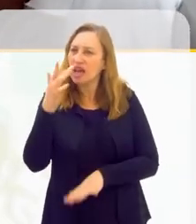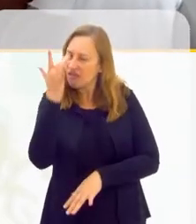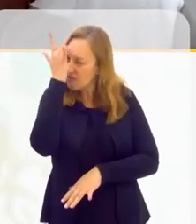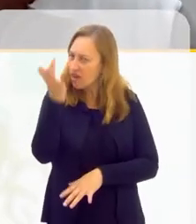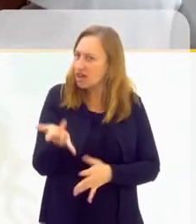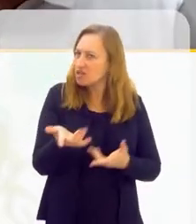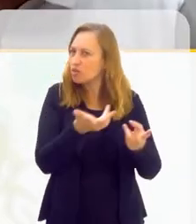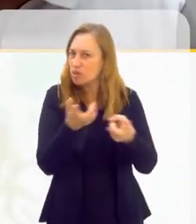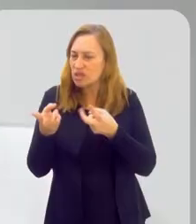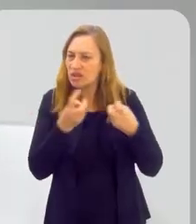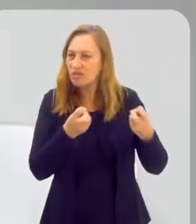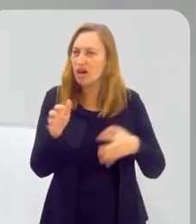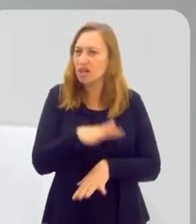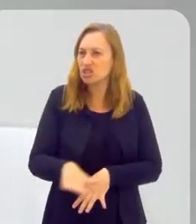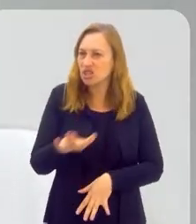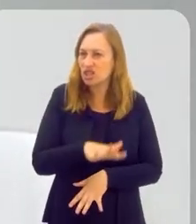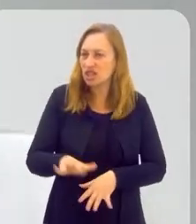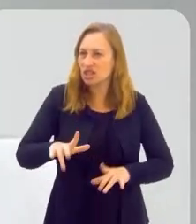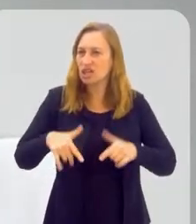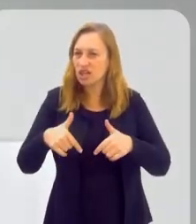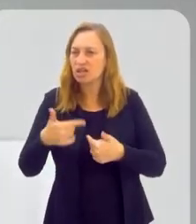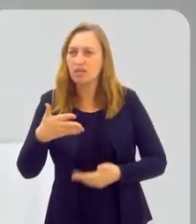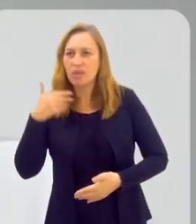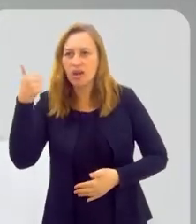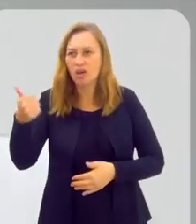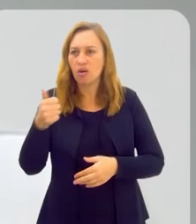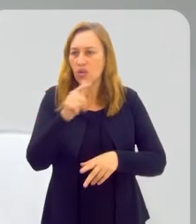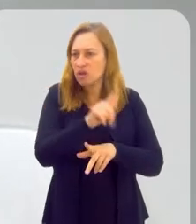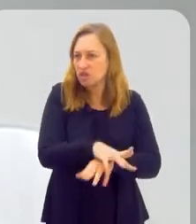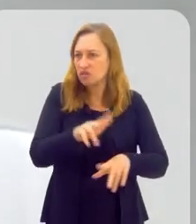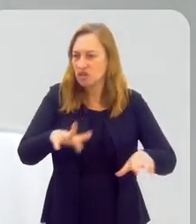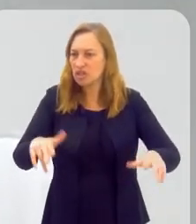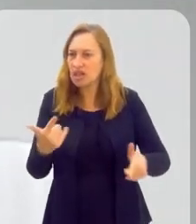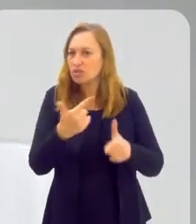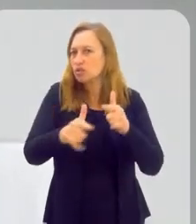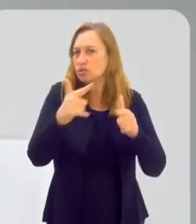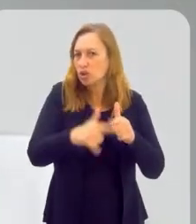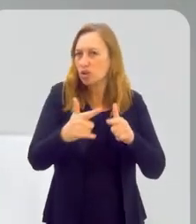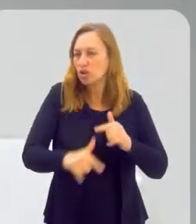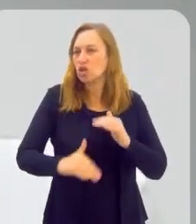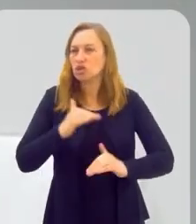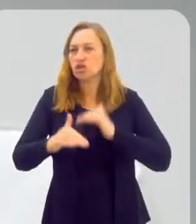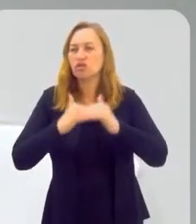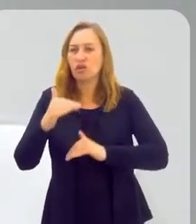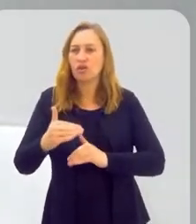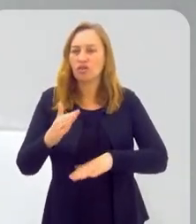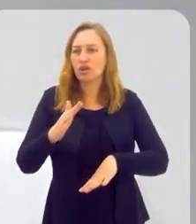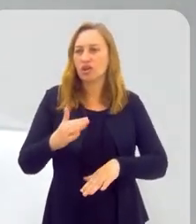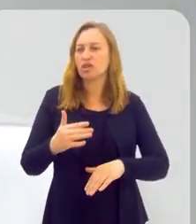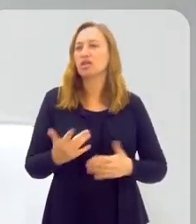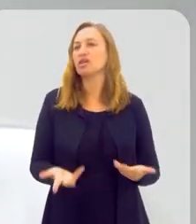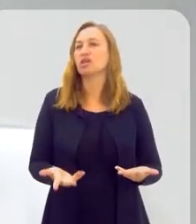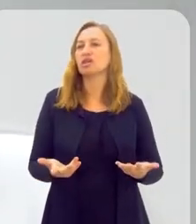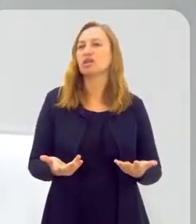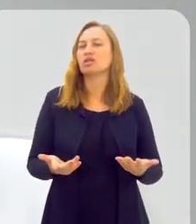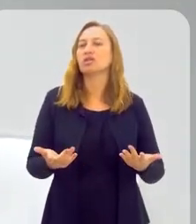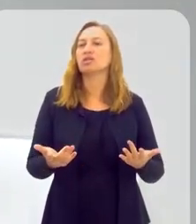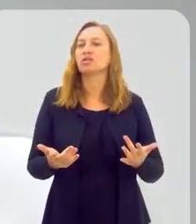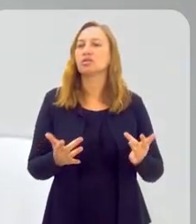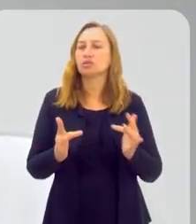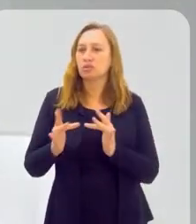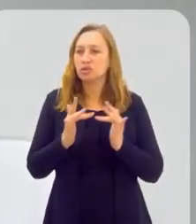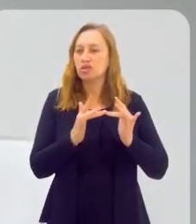fácil de identificar que as crianças lidam melhor com a adversidade, lidam melhor com os problemas, desenvolvem muitas